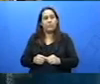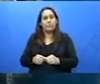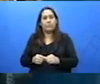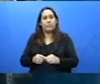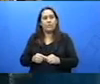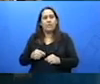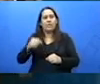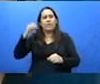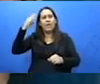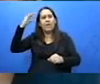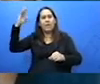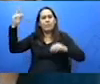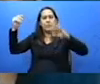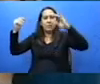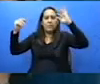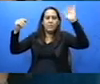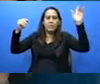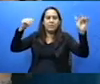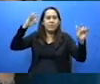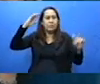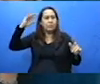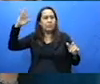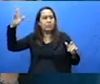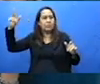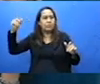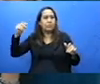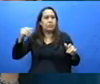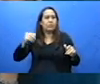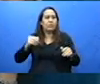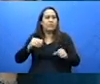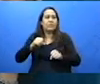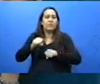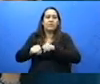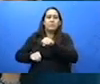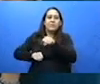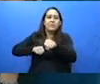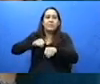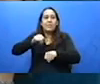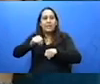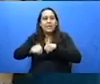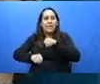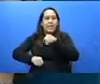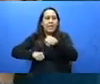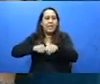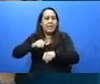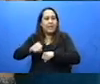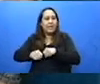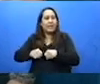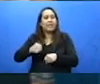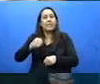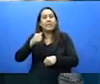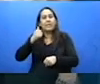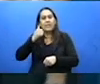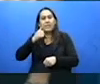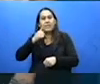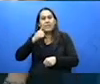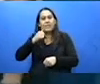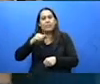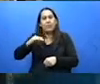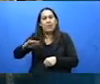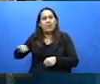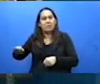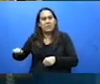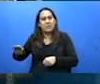estão lá, ó, lembrando, ó, ela está lembrando dela quando estava brincando de